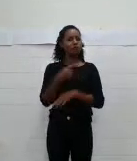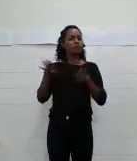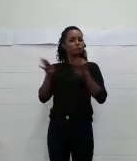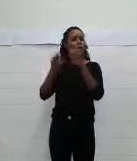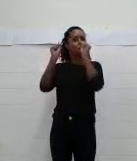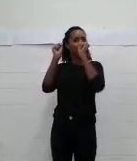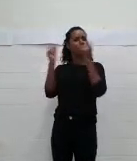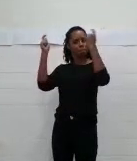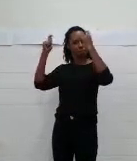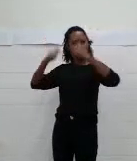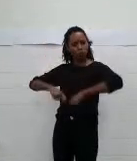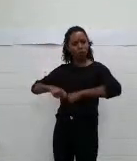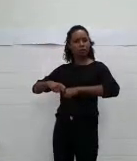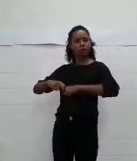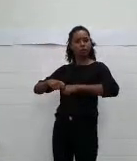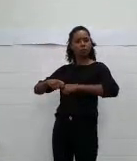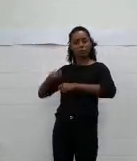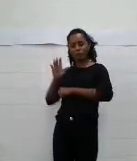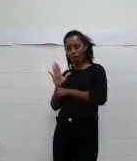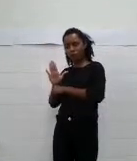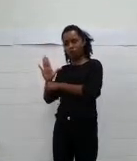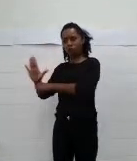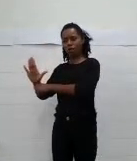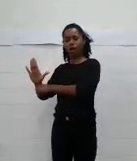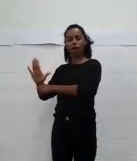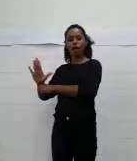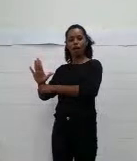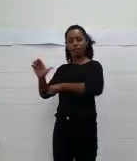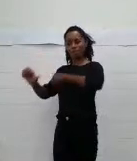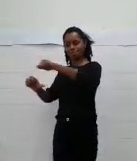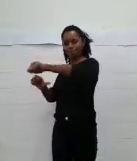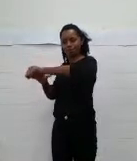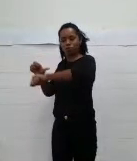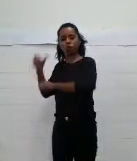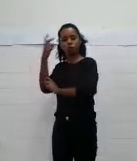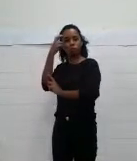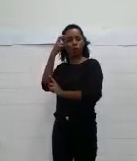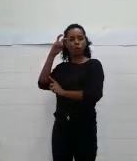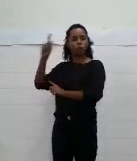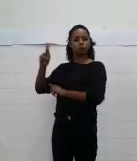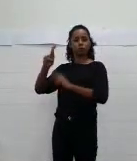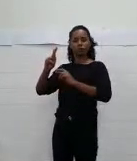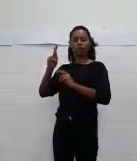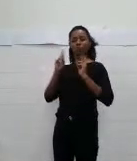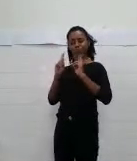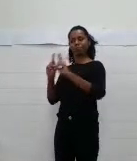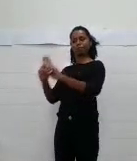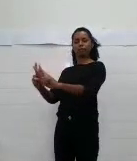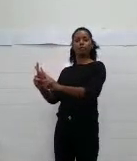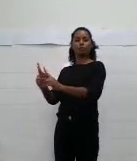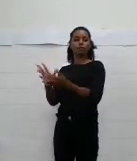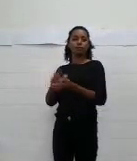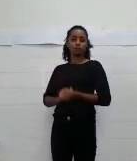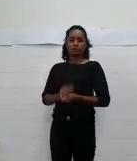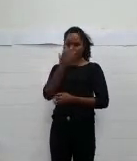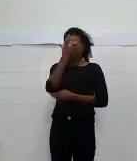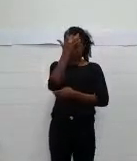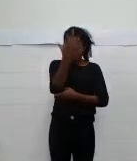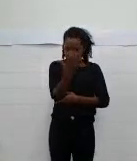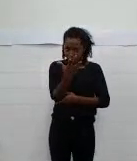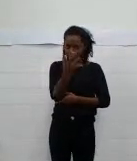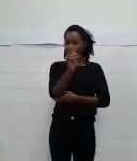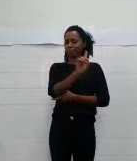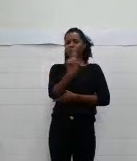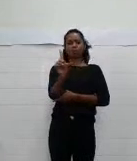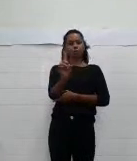de desconstruir isso e pensar numa cultura de respeito. Fácil é? Não. Mas